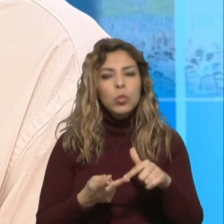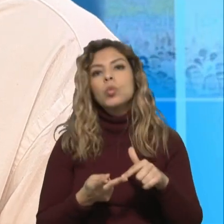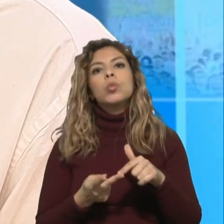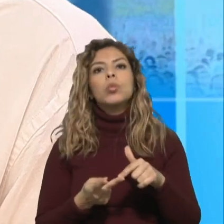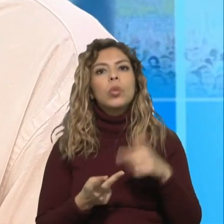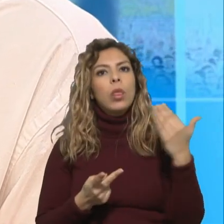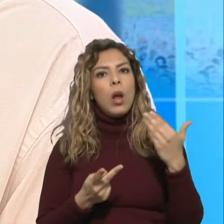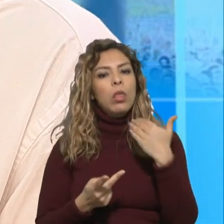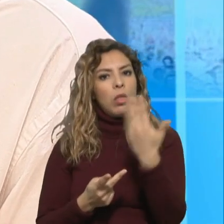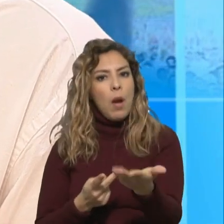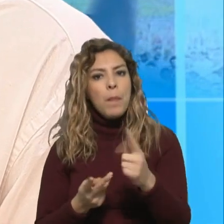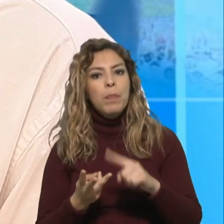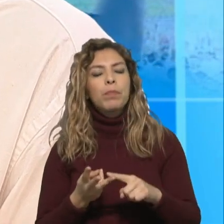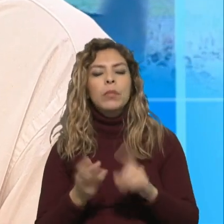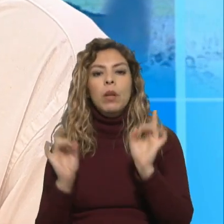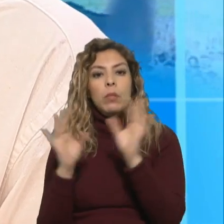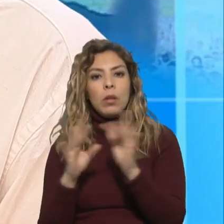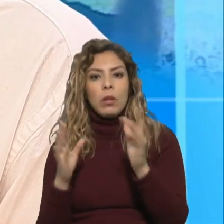podem encontrar toda a informação no nosso site,